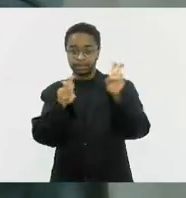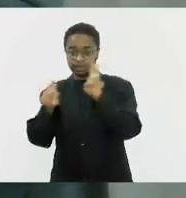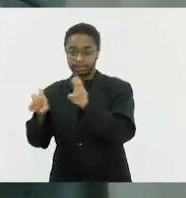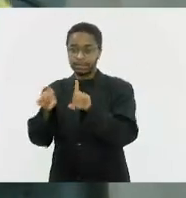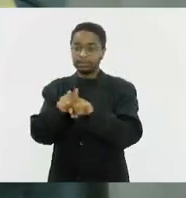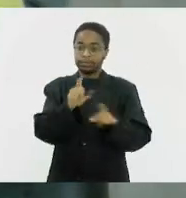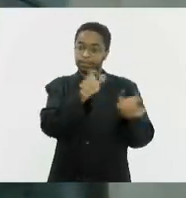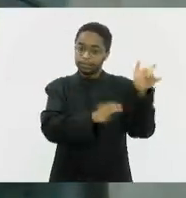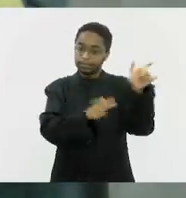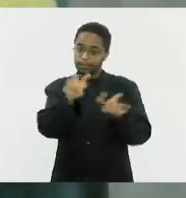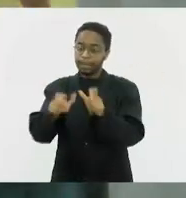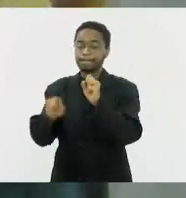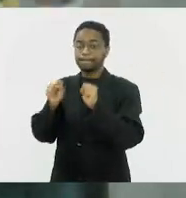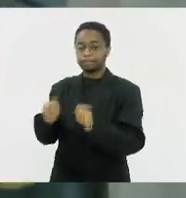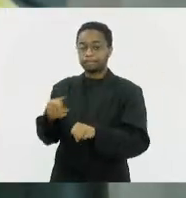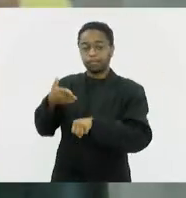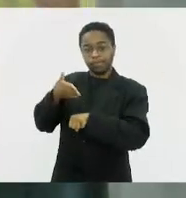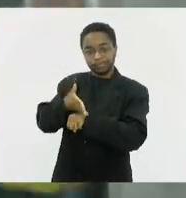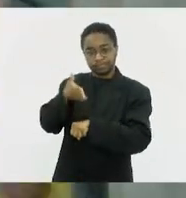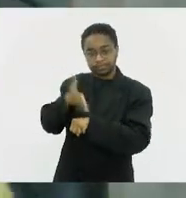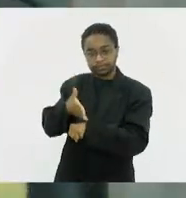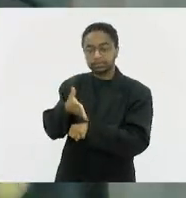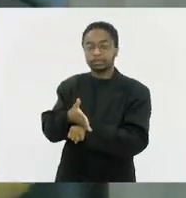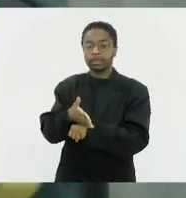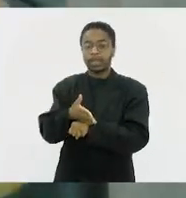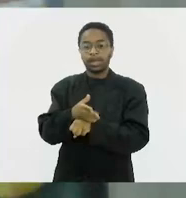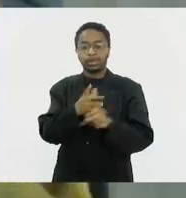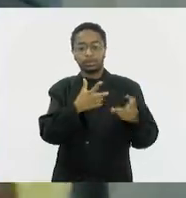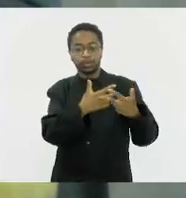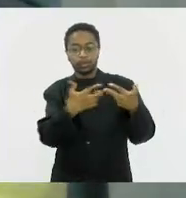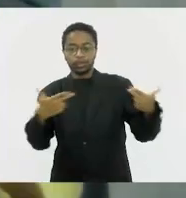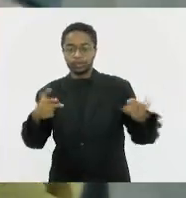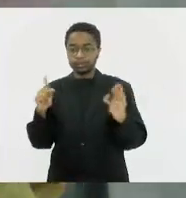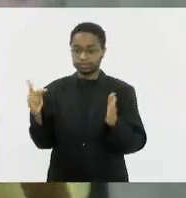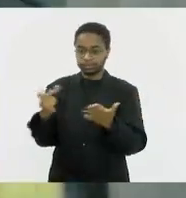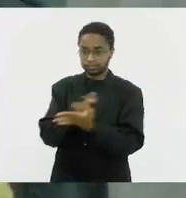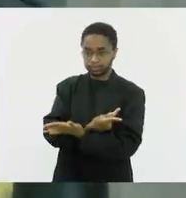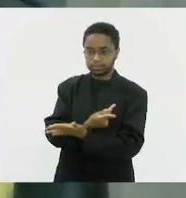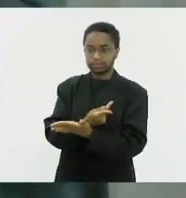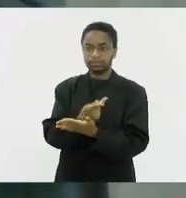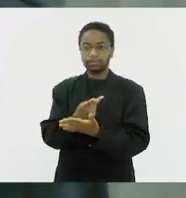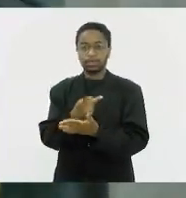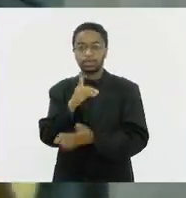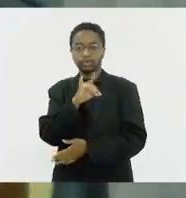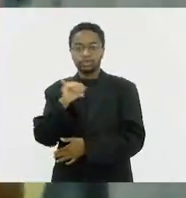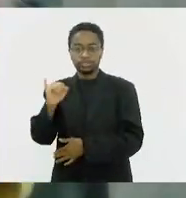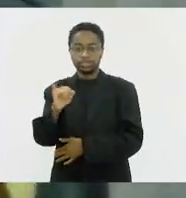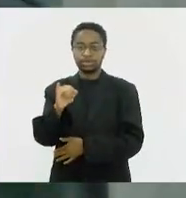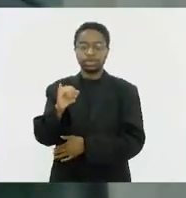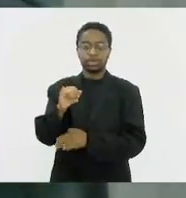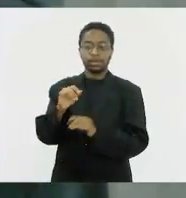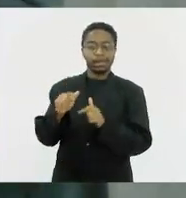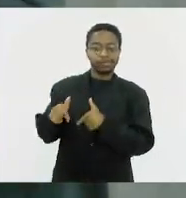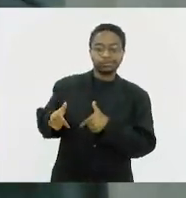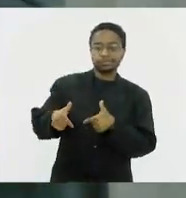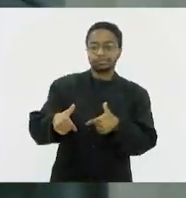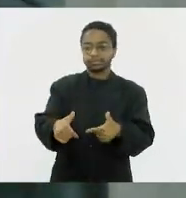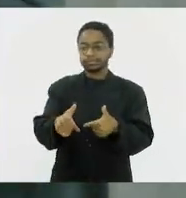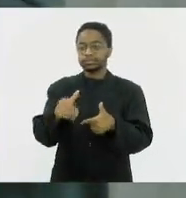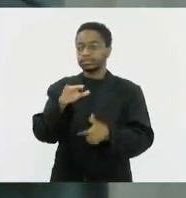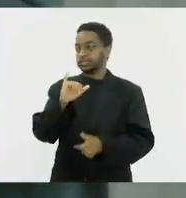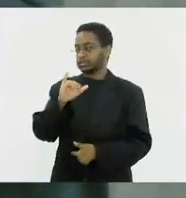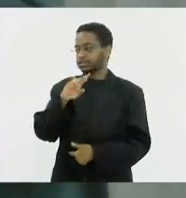pessoas podem participar nos acontecimentos, nas datas cívicas, nas datas celebrativas. Então,